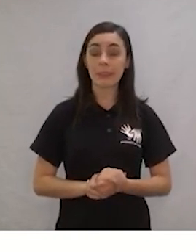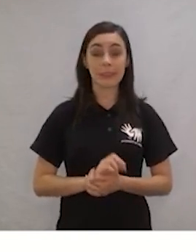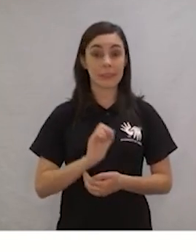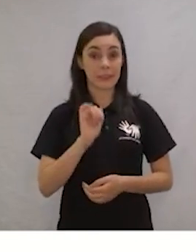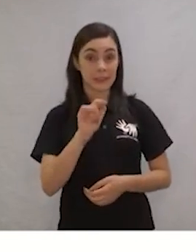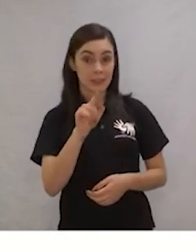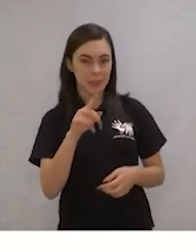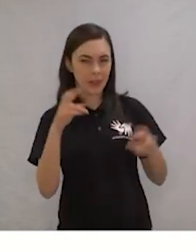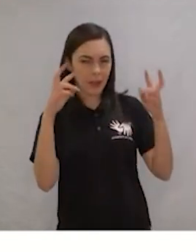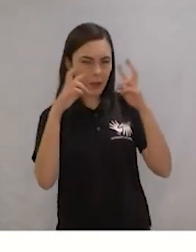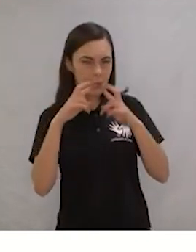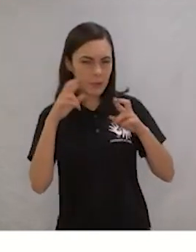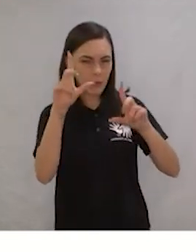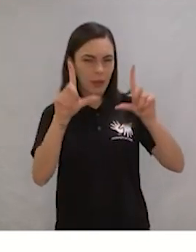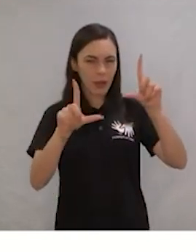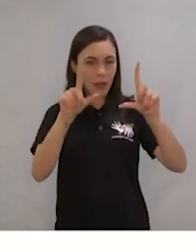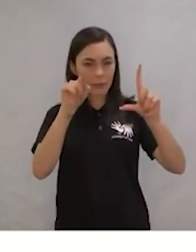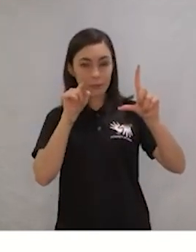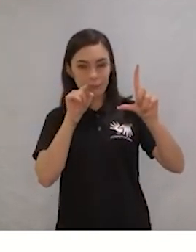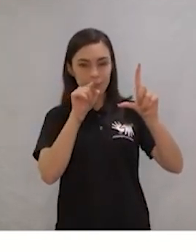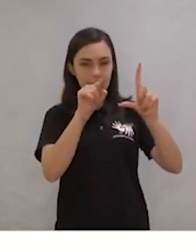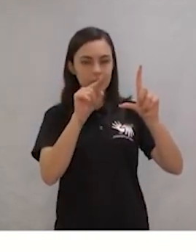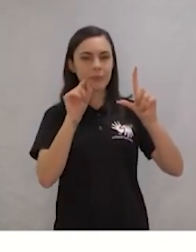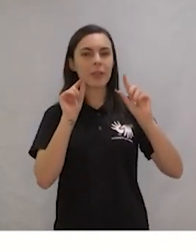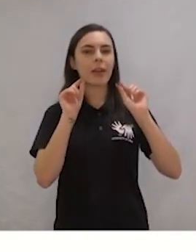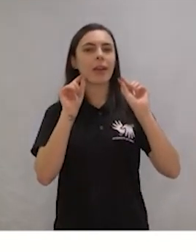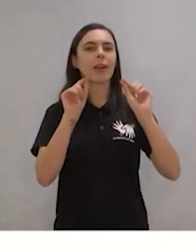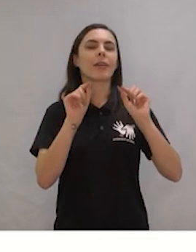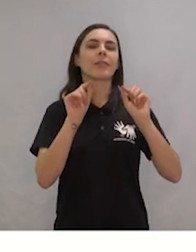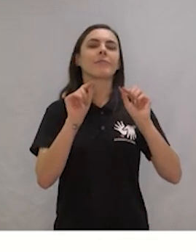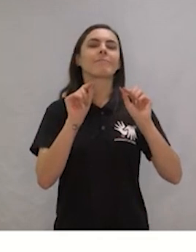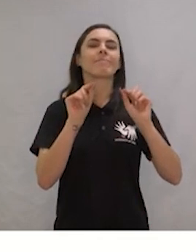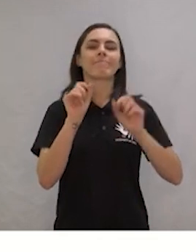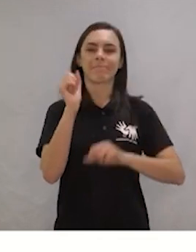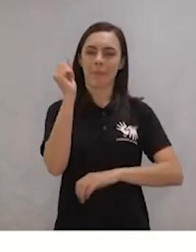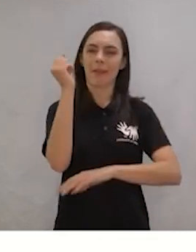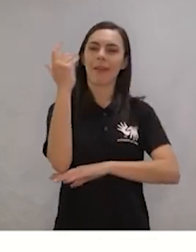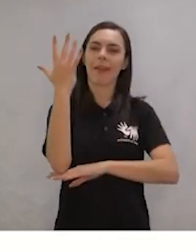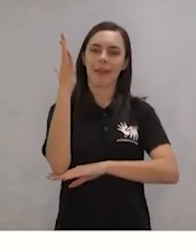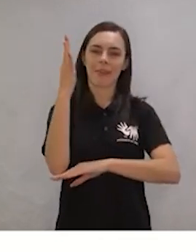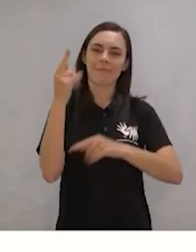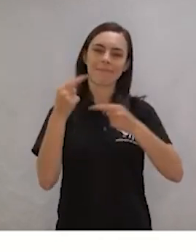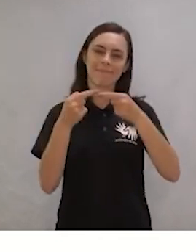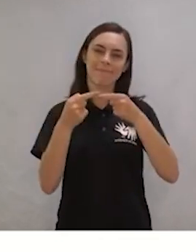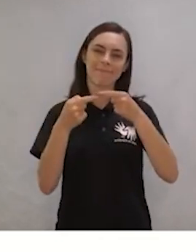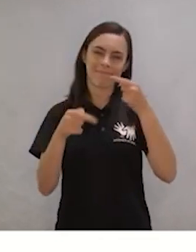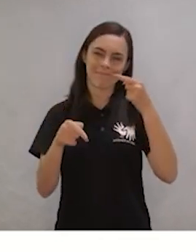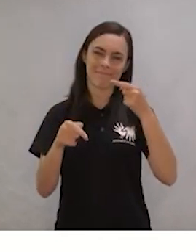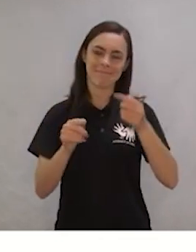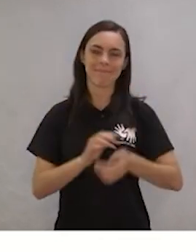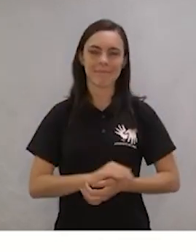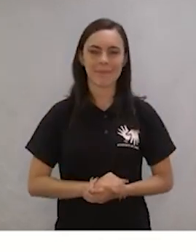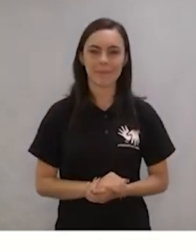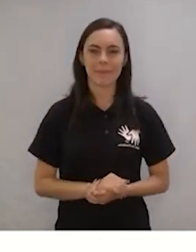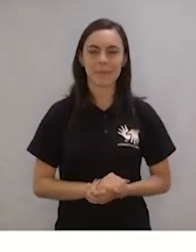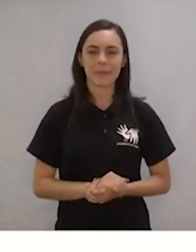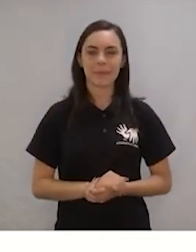Quem observou, colocou a mão lá na tela e... a árvore. Muito bem.